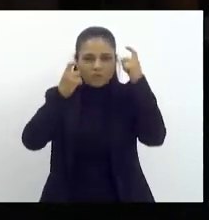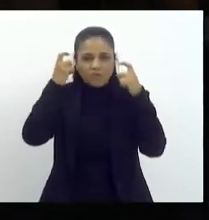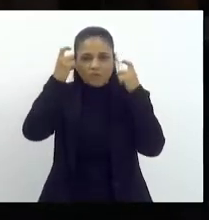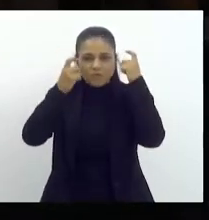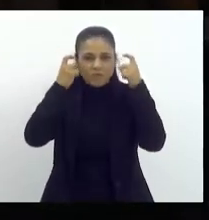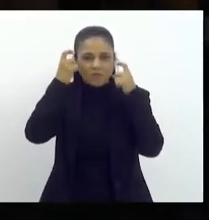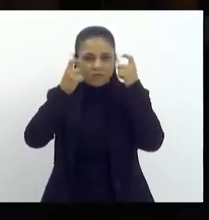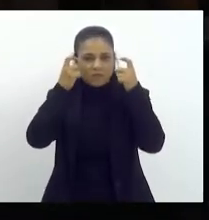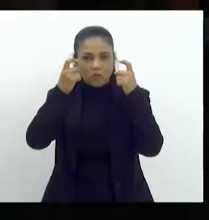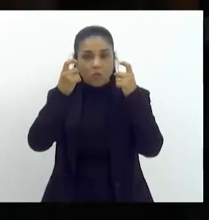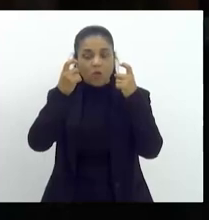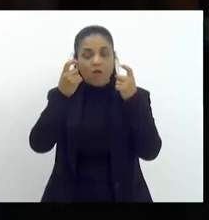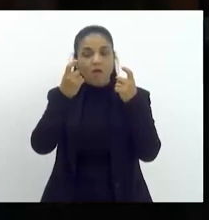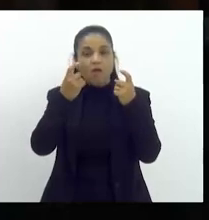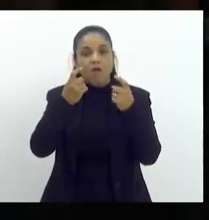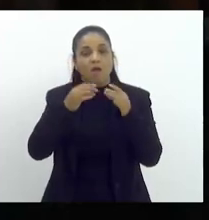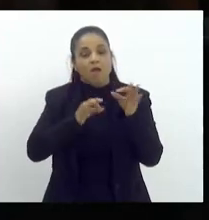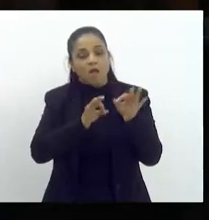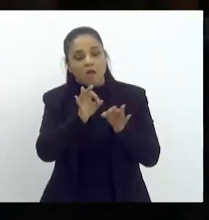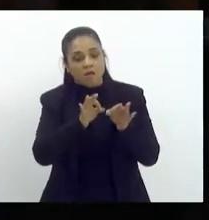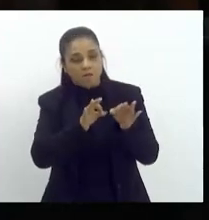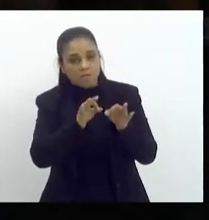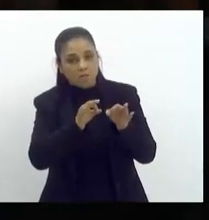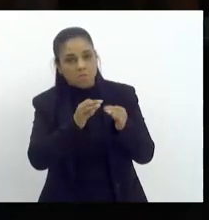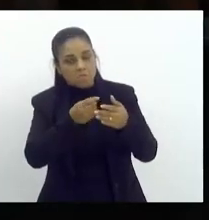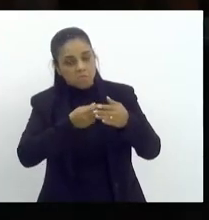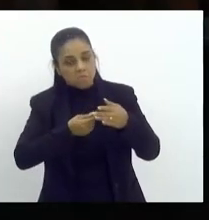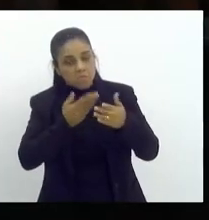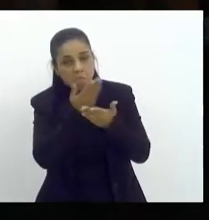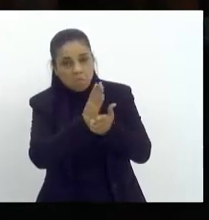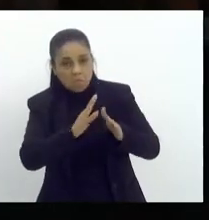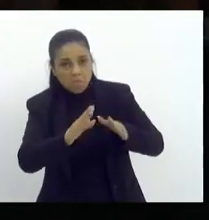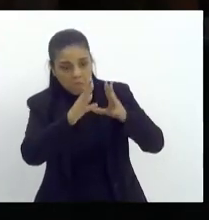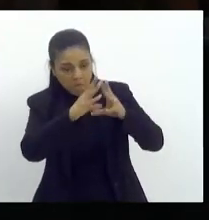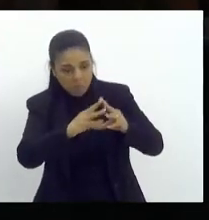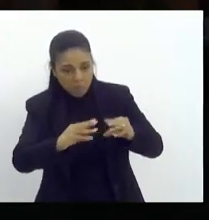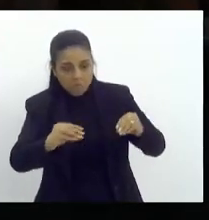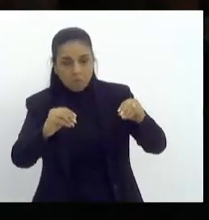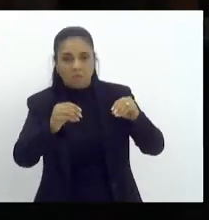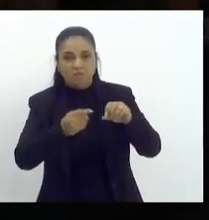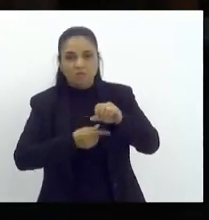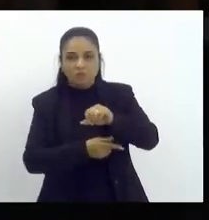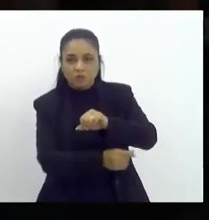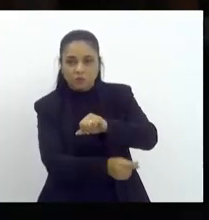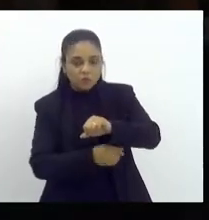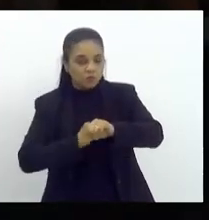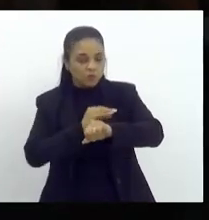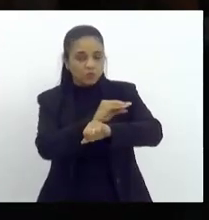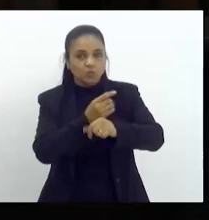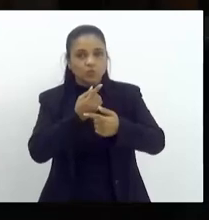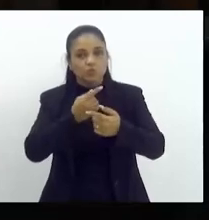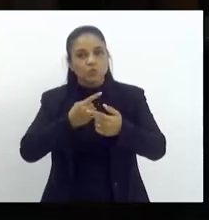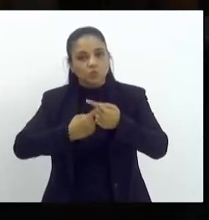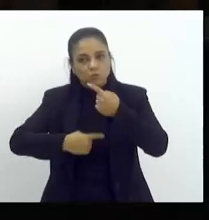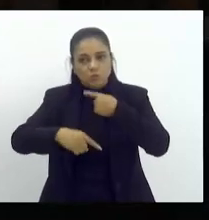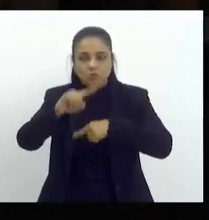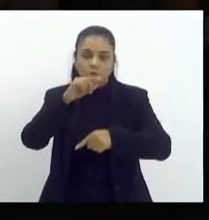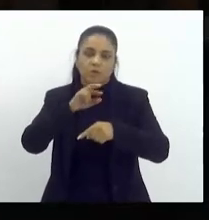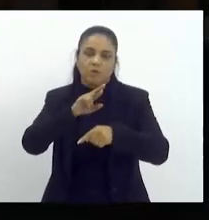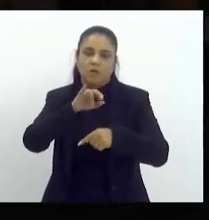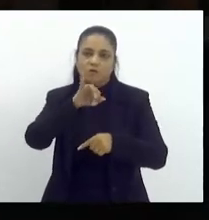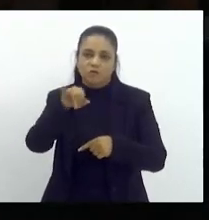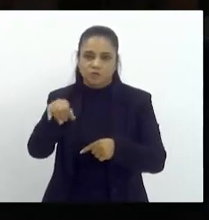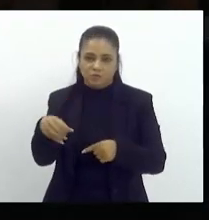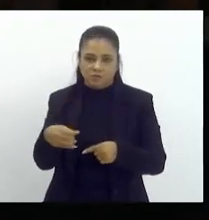O que é acabar com um programa Super RJ hoje no estado do Rio de Janeiro eu tô falando de famílias e é